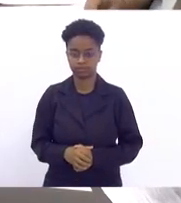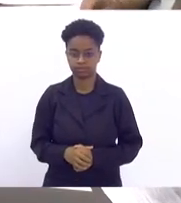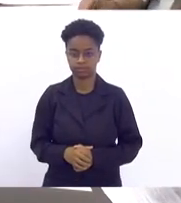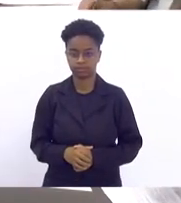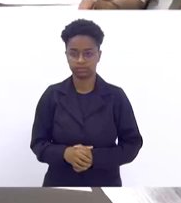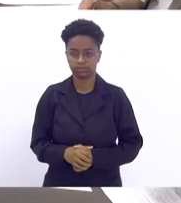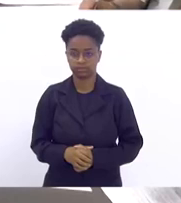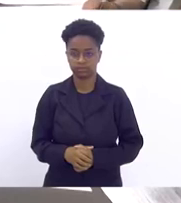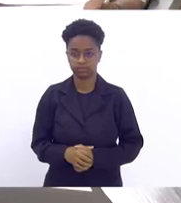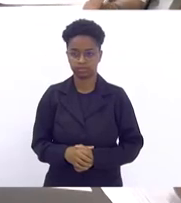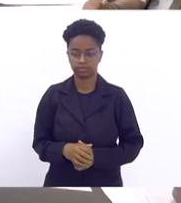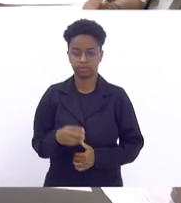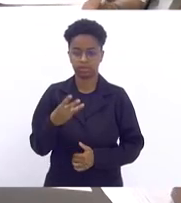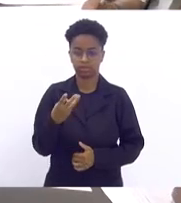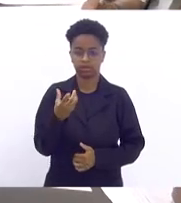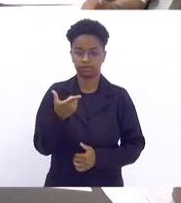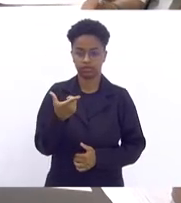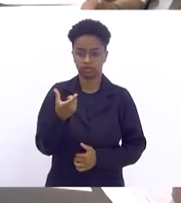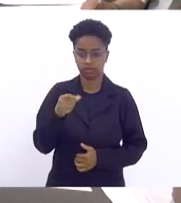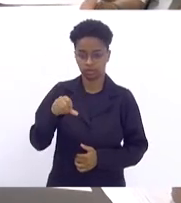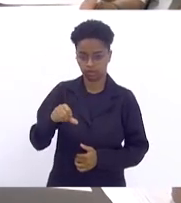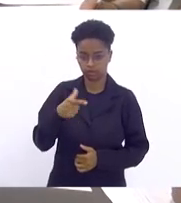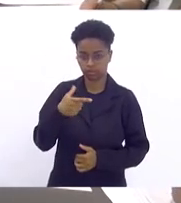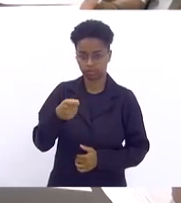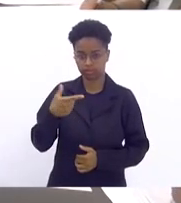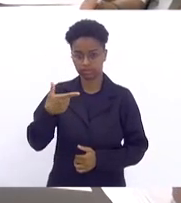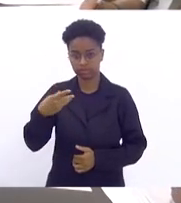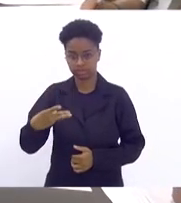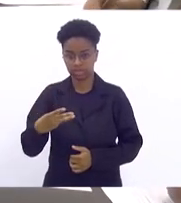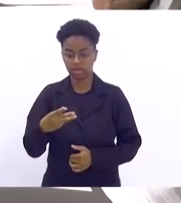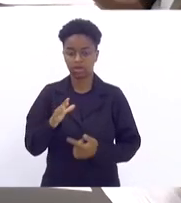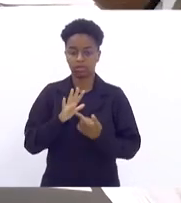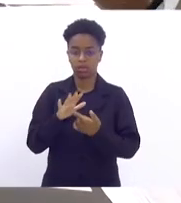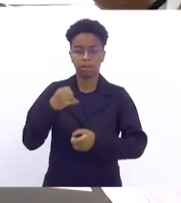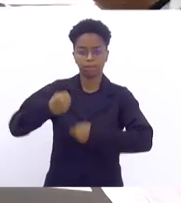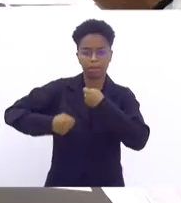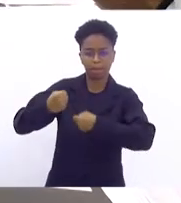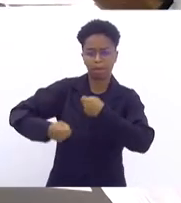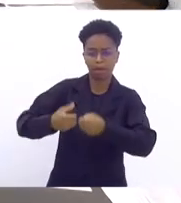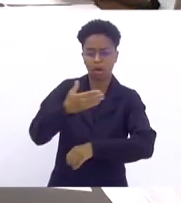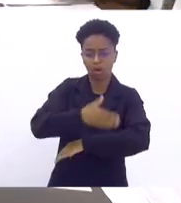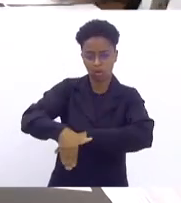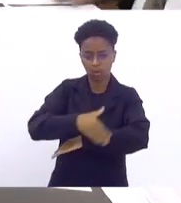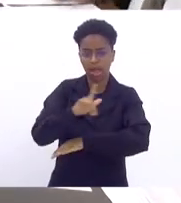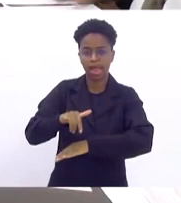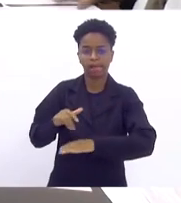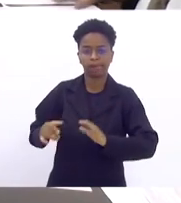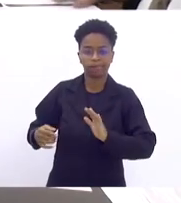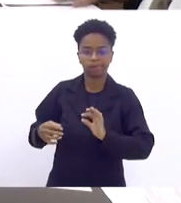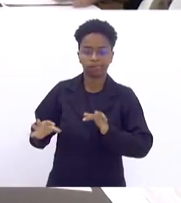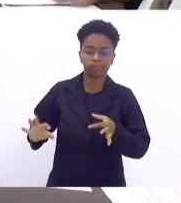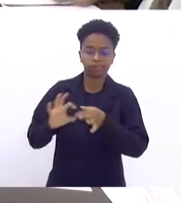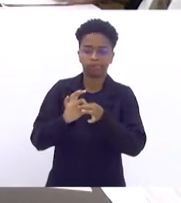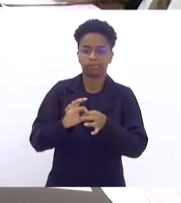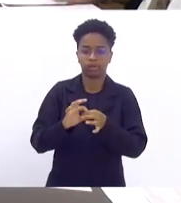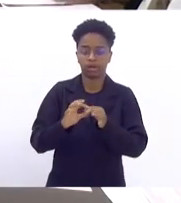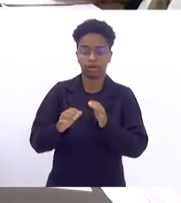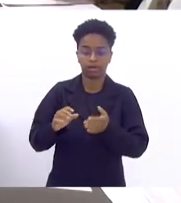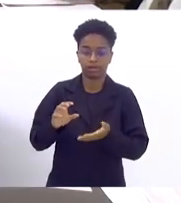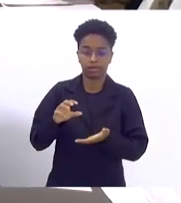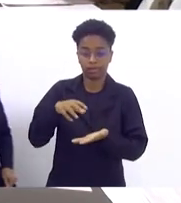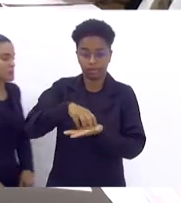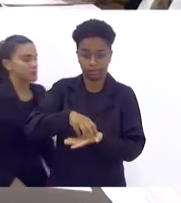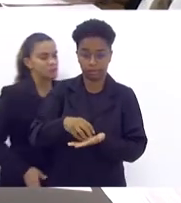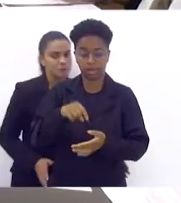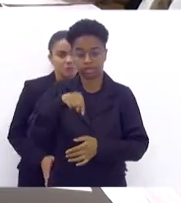389 de 23 de autoria Deputado Antônio de Paula pai que declara a corrida de rua como patrimônio cultural e material do Estado do Rio de Janeiro para aparecer deputada